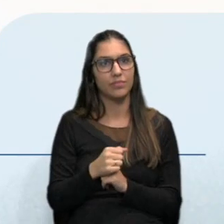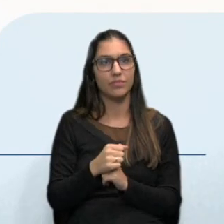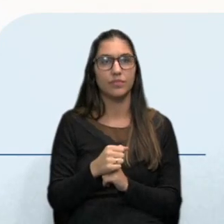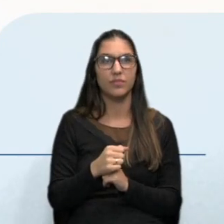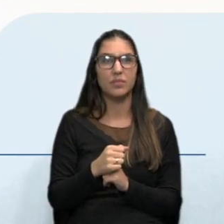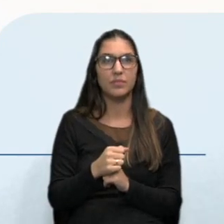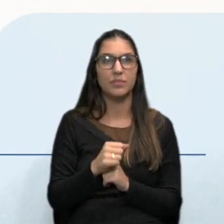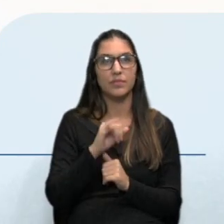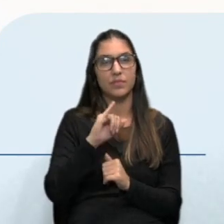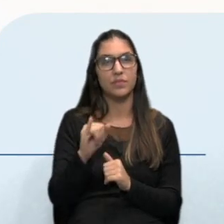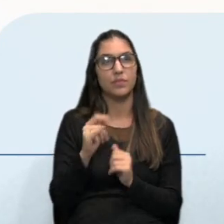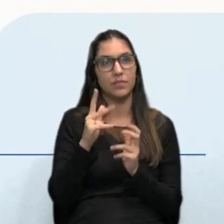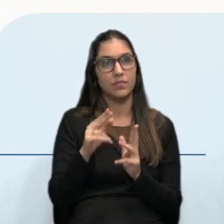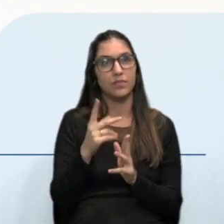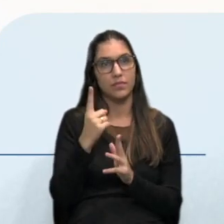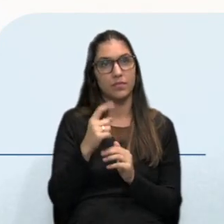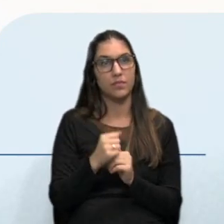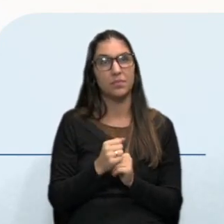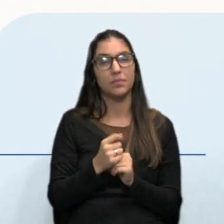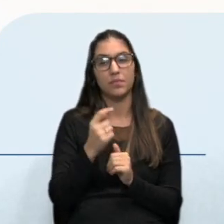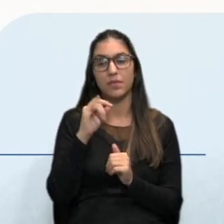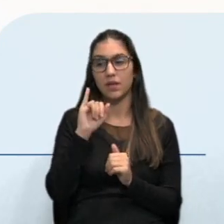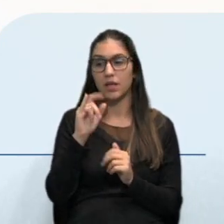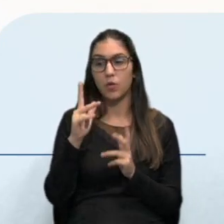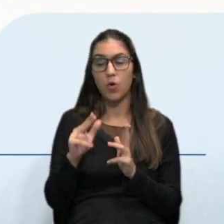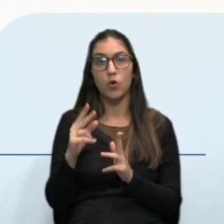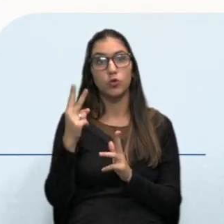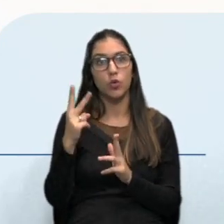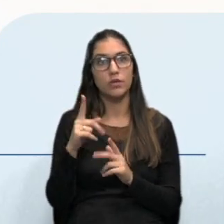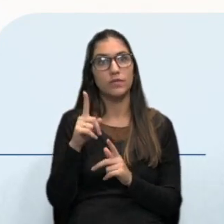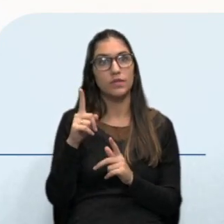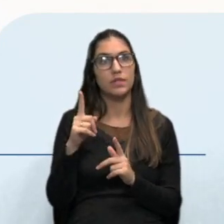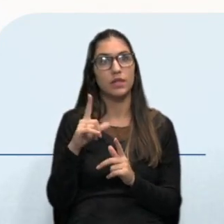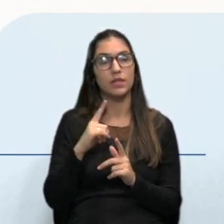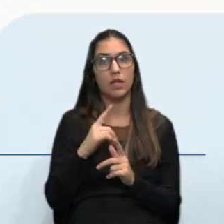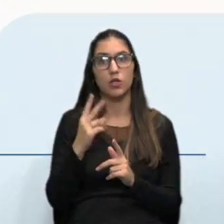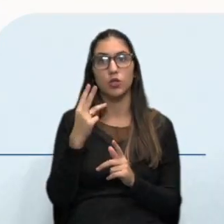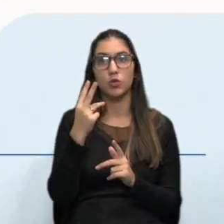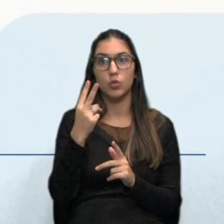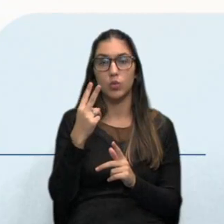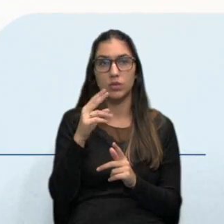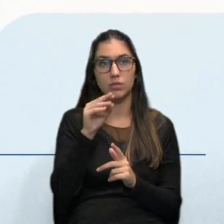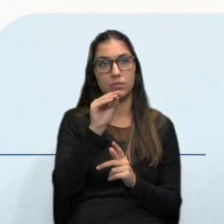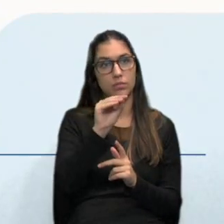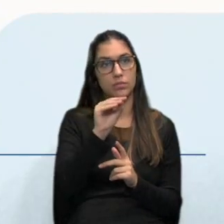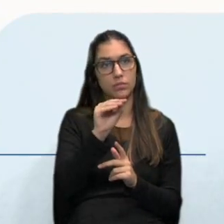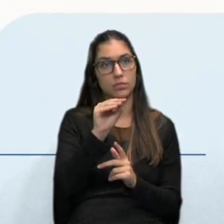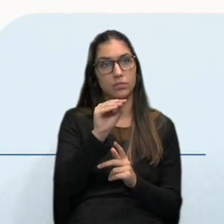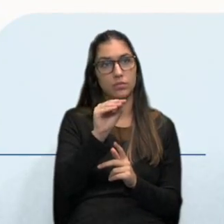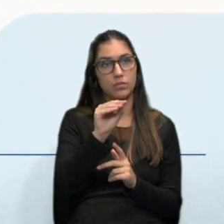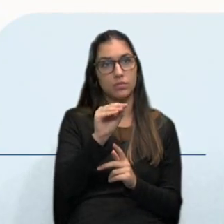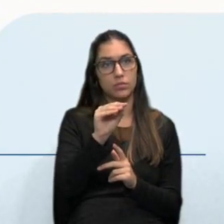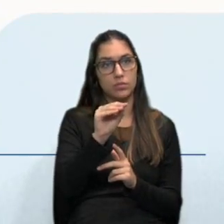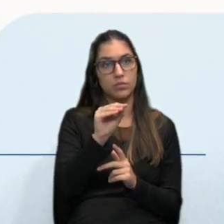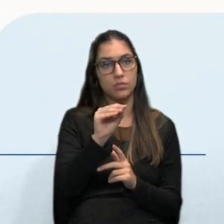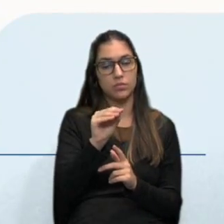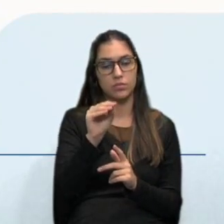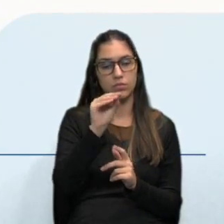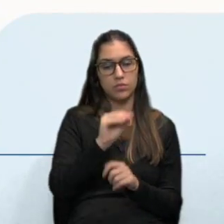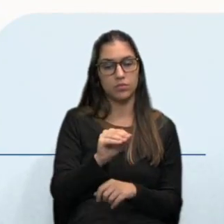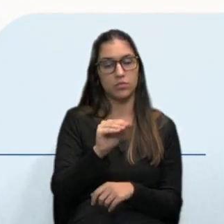Aqui é J igual a 1. I igual a 2 significa que você vai andar duas células para baixo. Então, estava aqui, andou